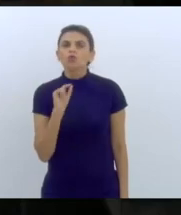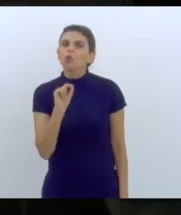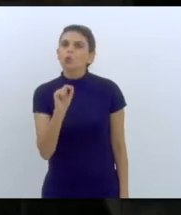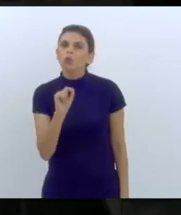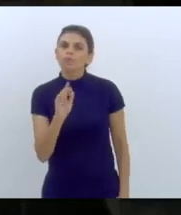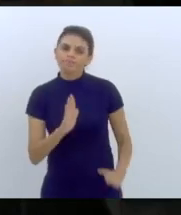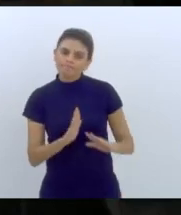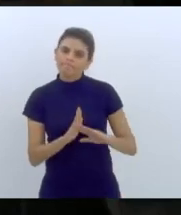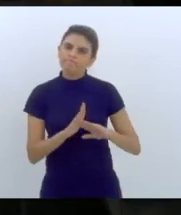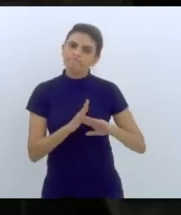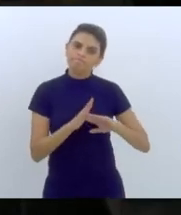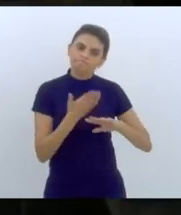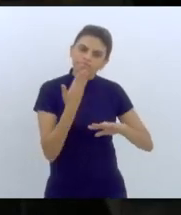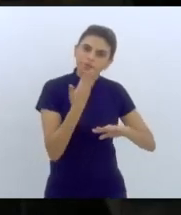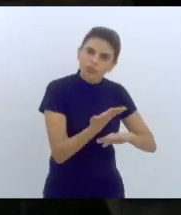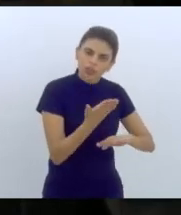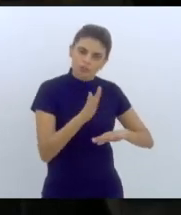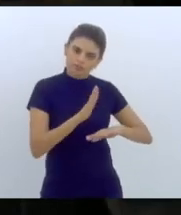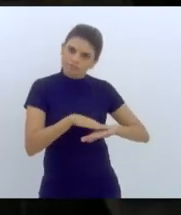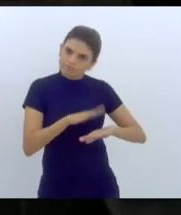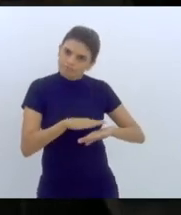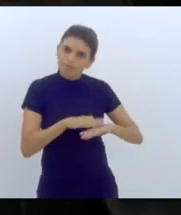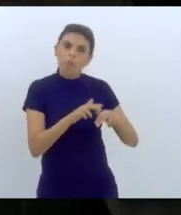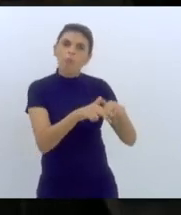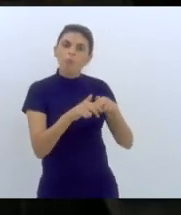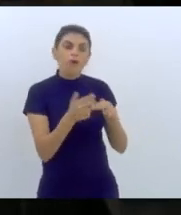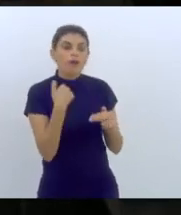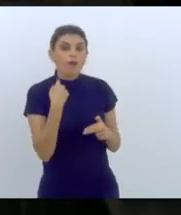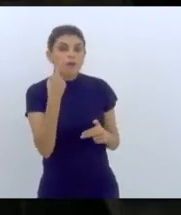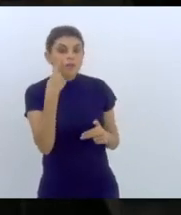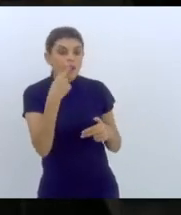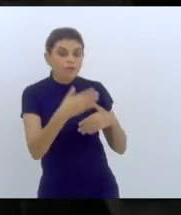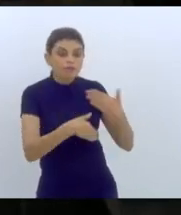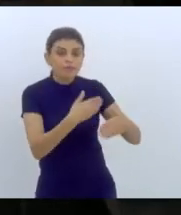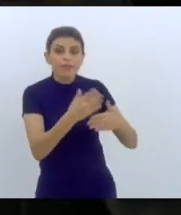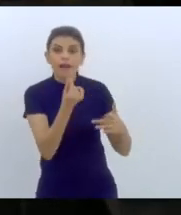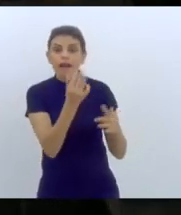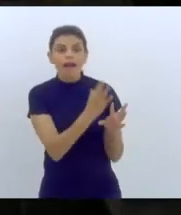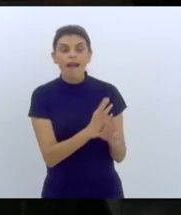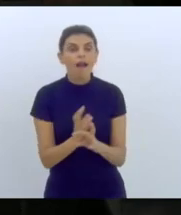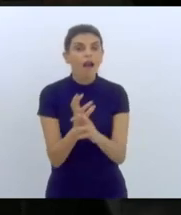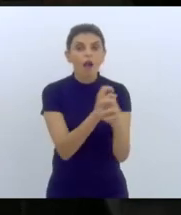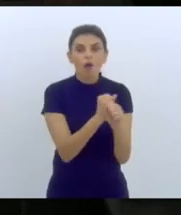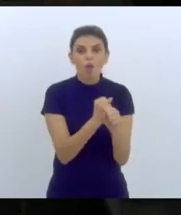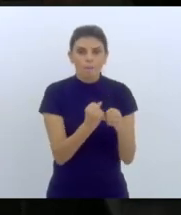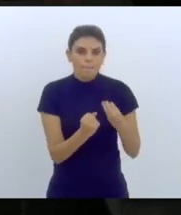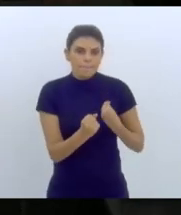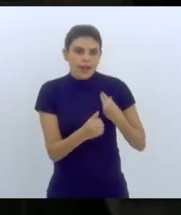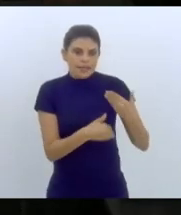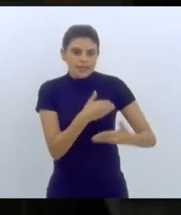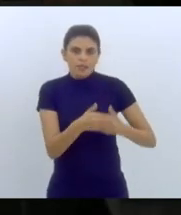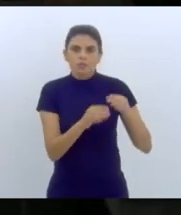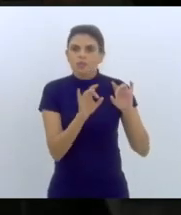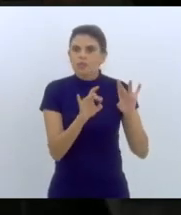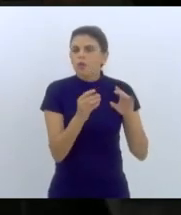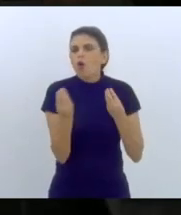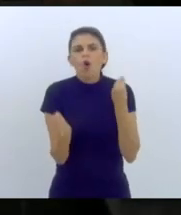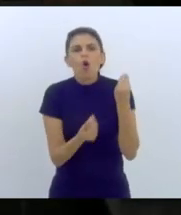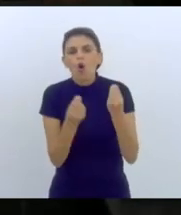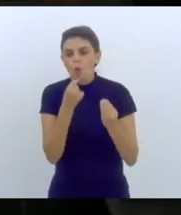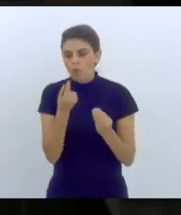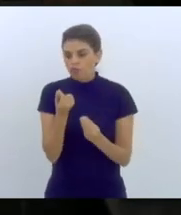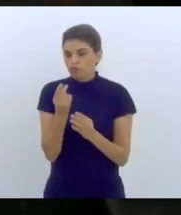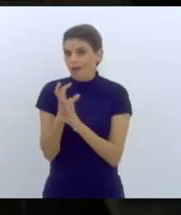no mérito do cálculo das participações especiais. E como é que é o cálculo